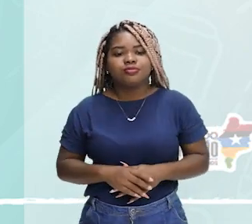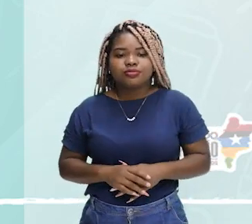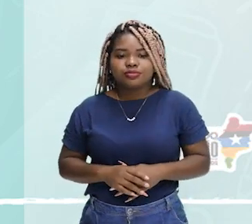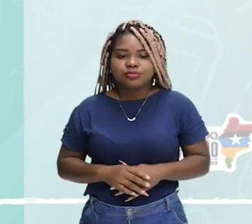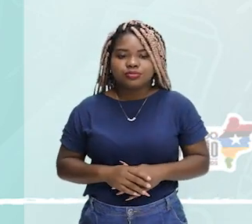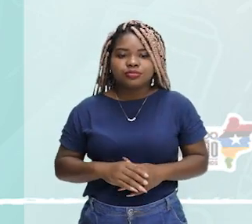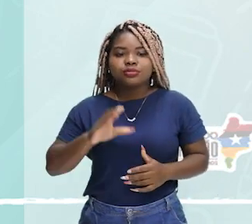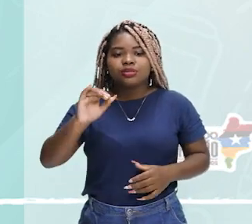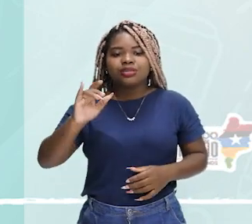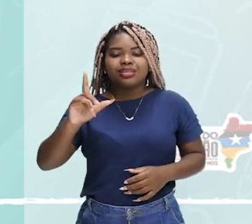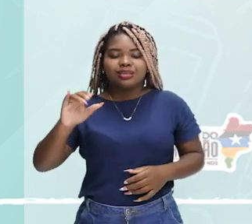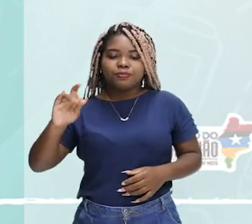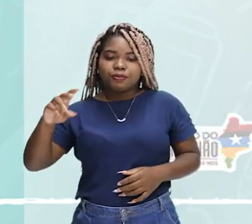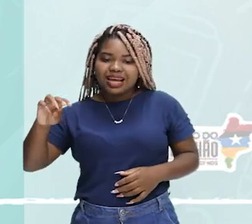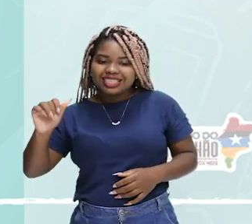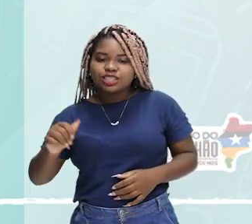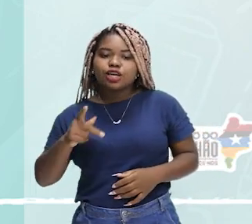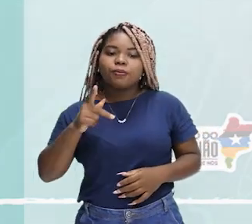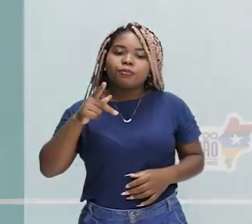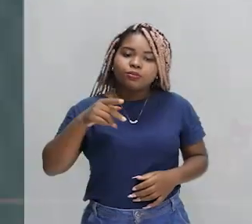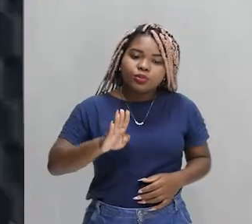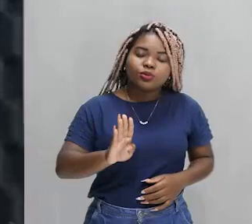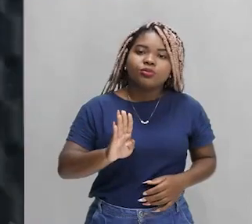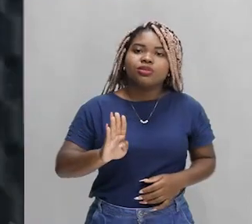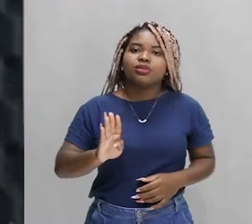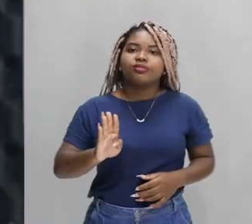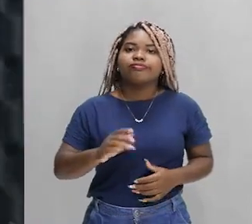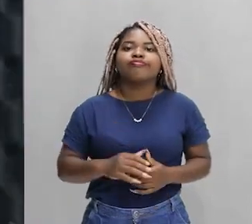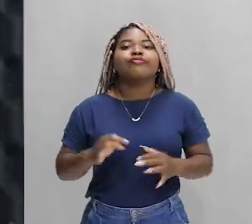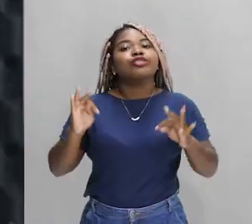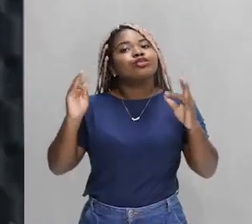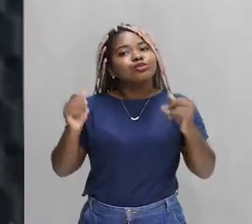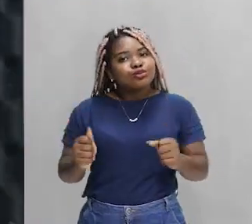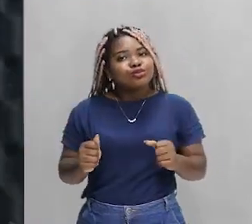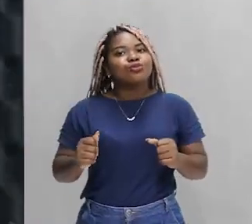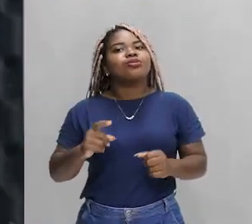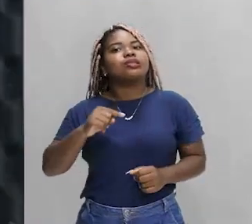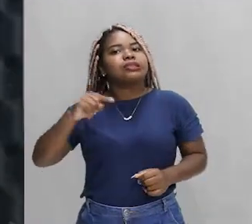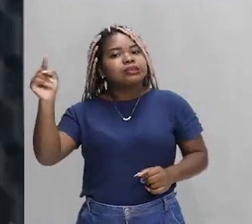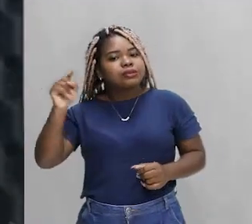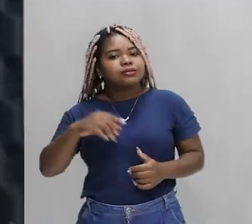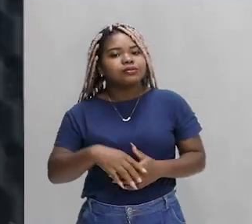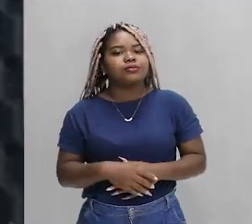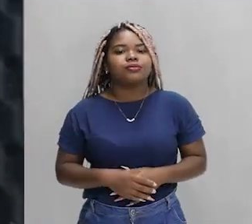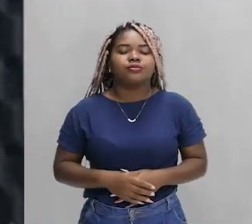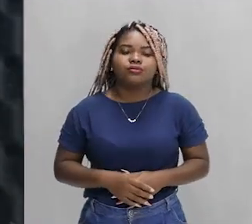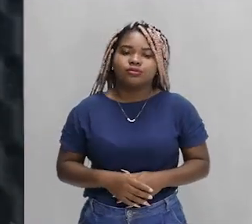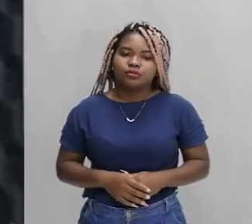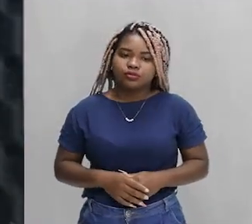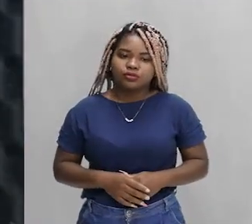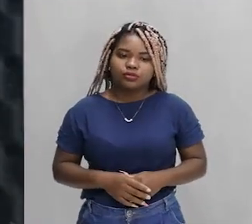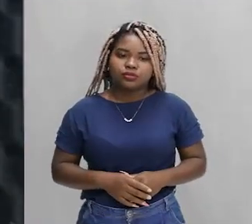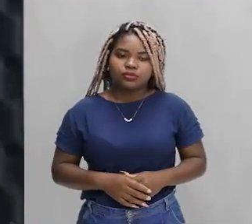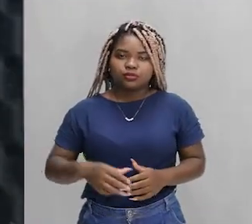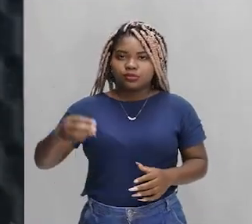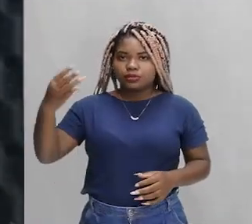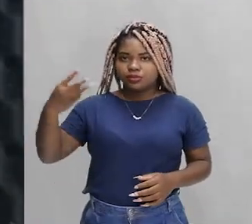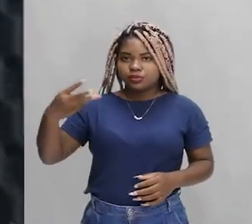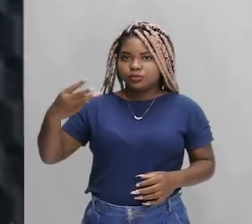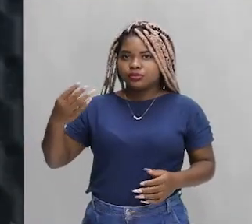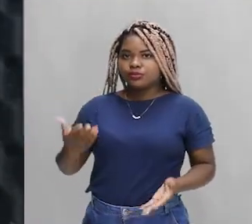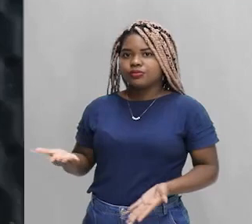só, climática, pública e bélgica. Então, todas são acentuadas. Vamos para a